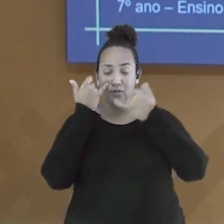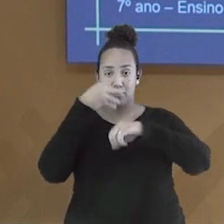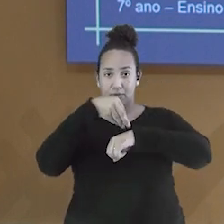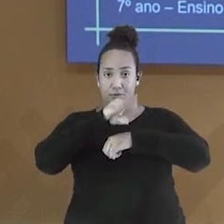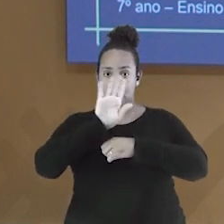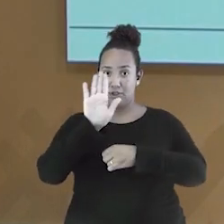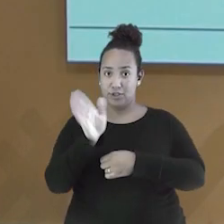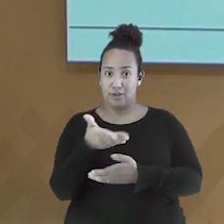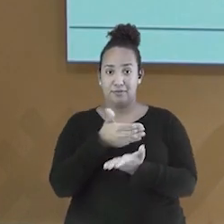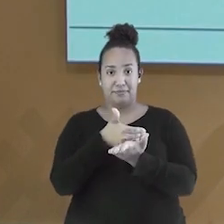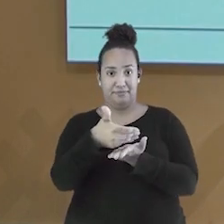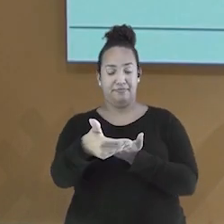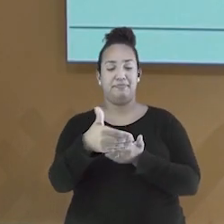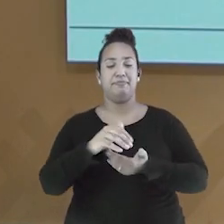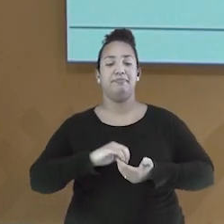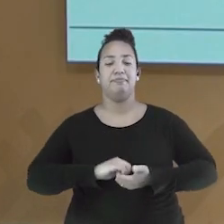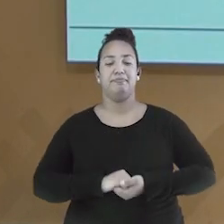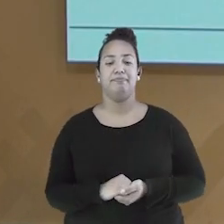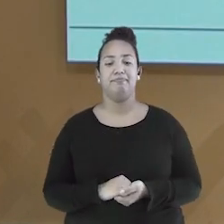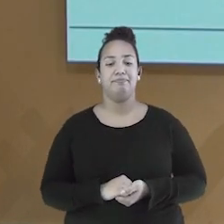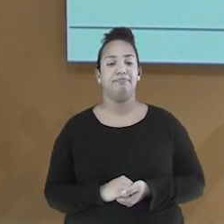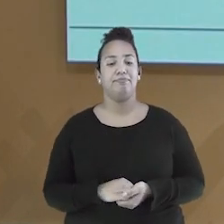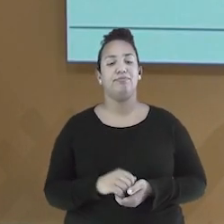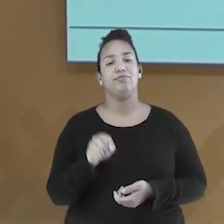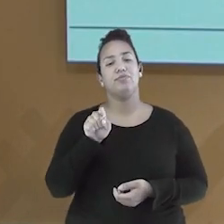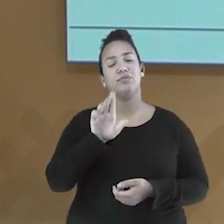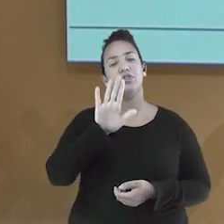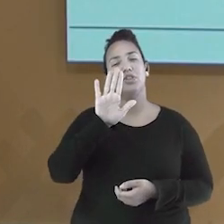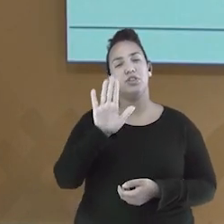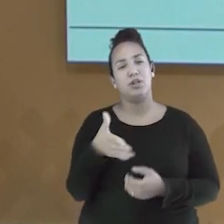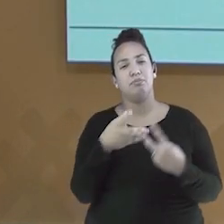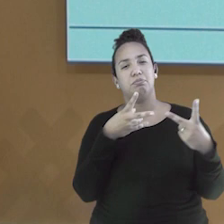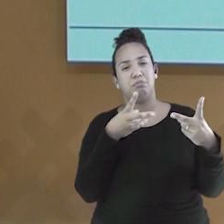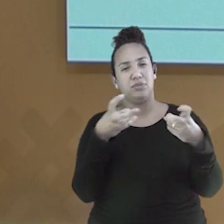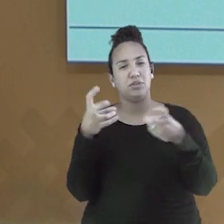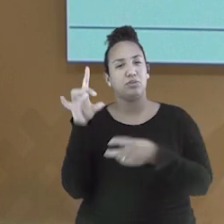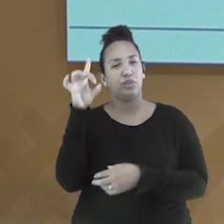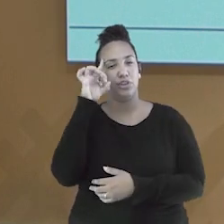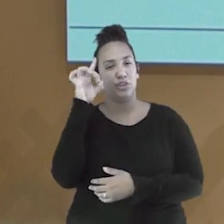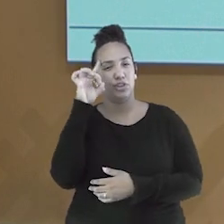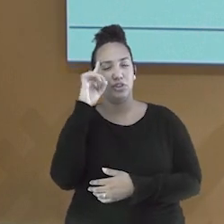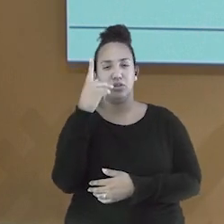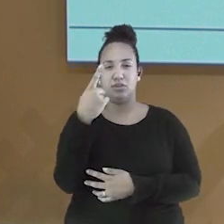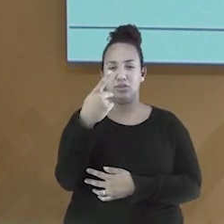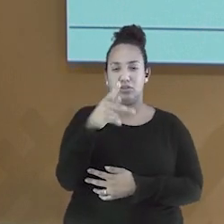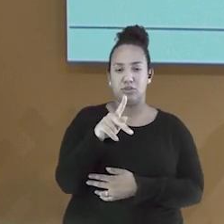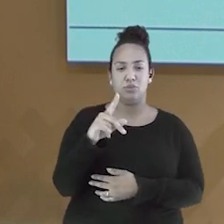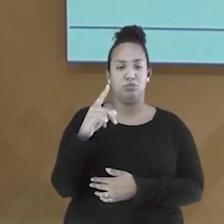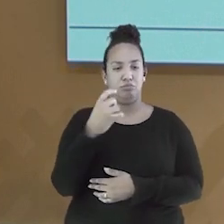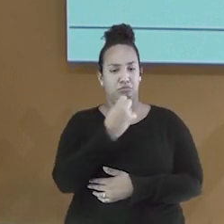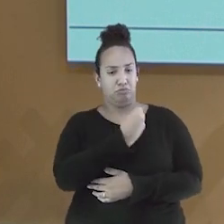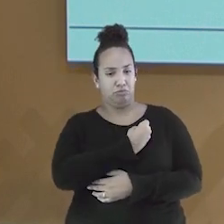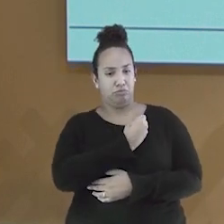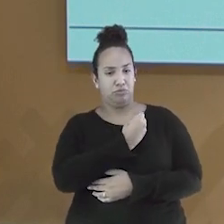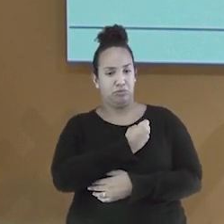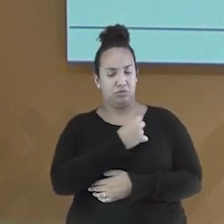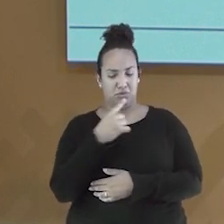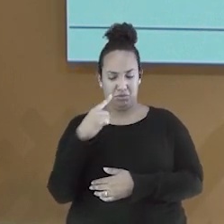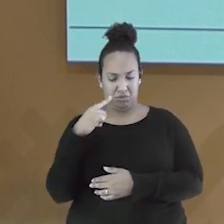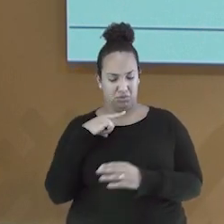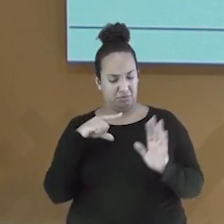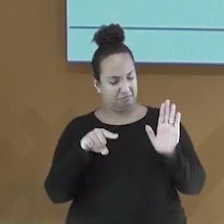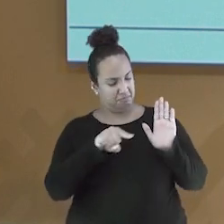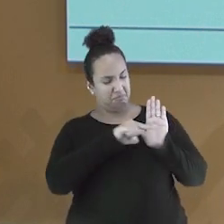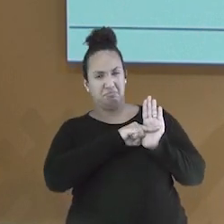vamos começar? Você já reparou que no seu dia a dia, que alguns números são acompanhados por um sinal de negativo na